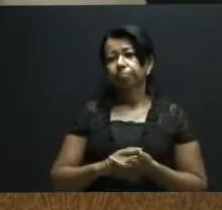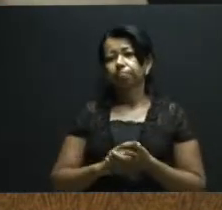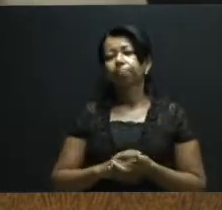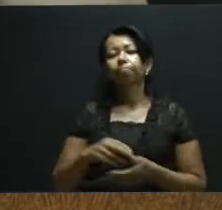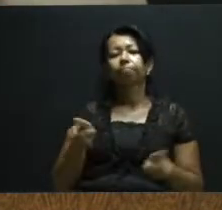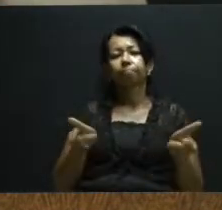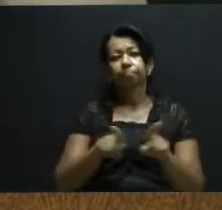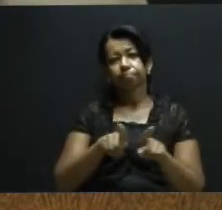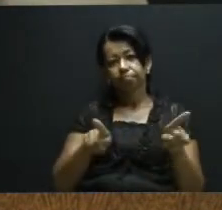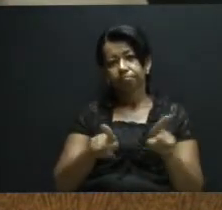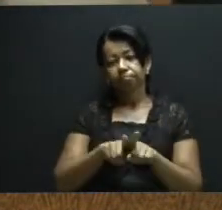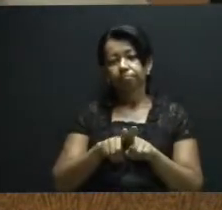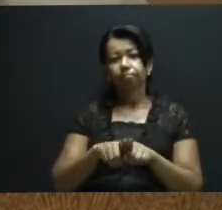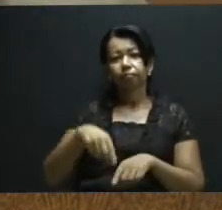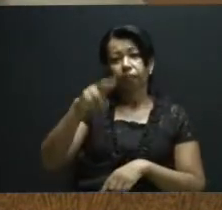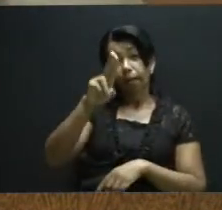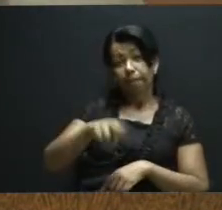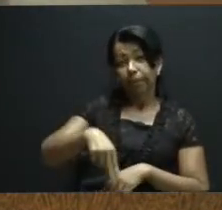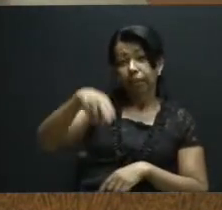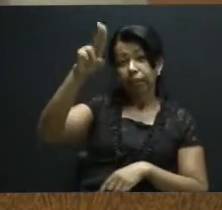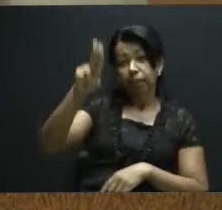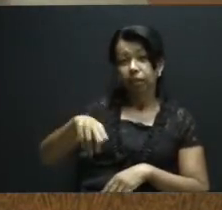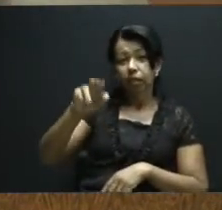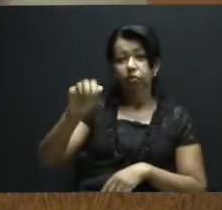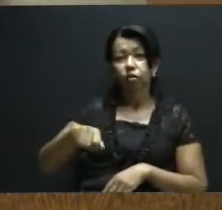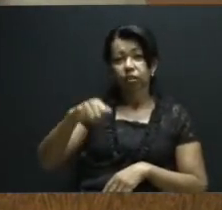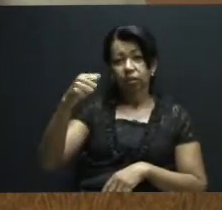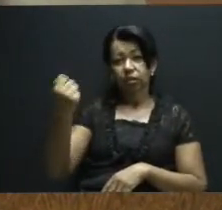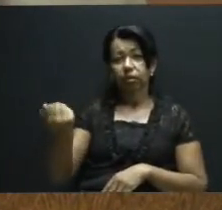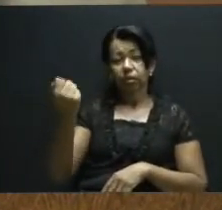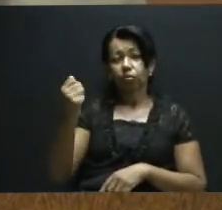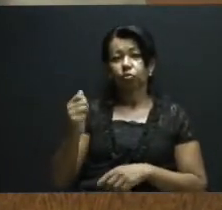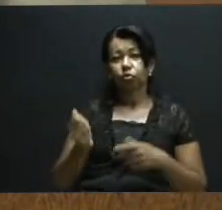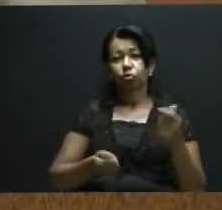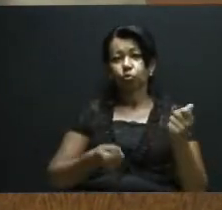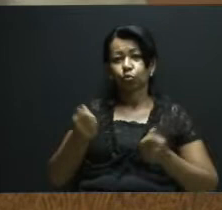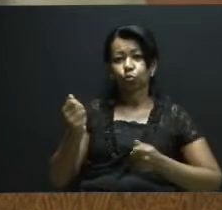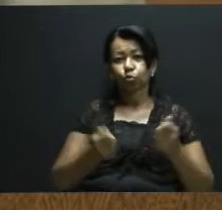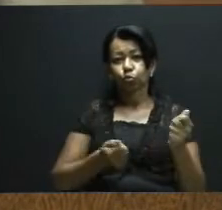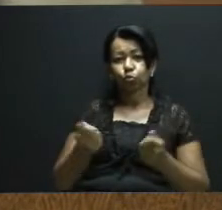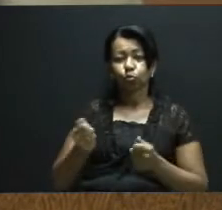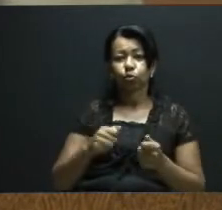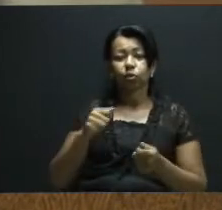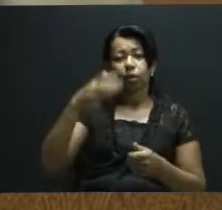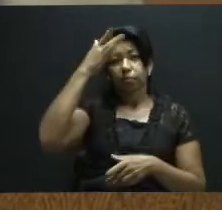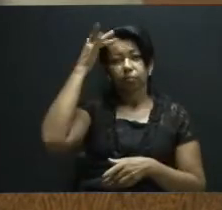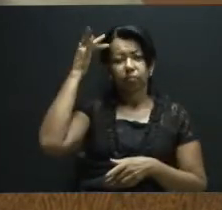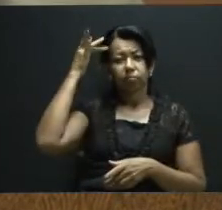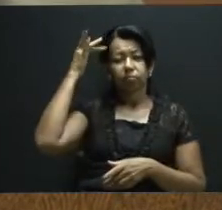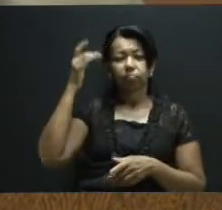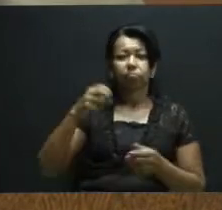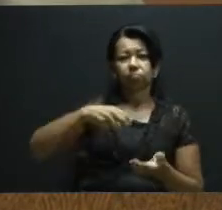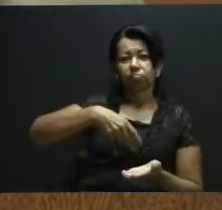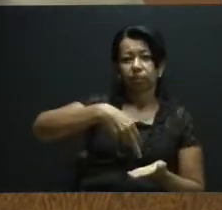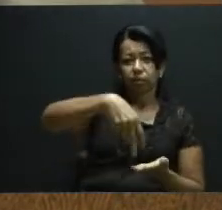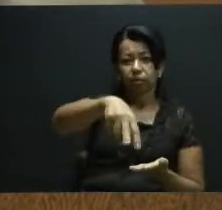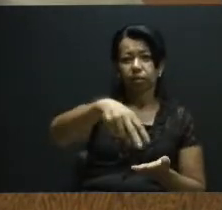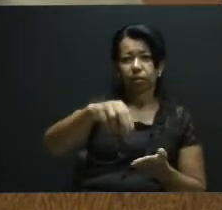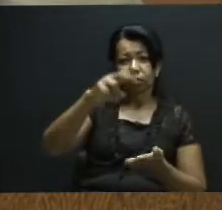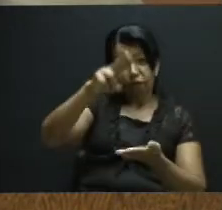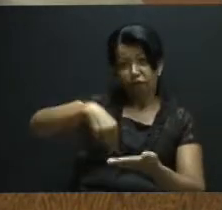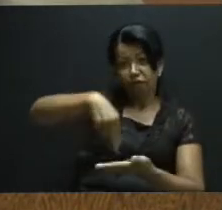na na pintura da sinalização de tráfego tráfego ip s faixa de